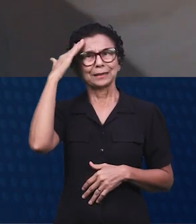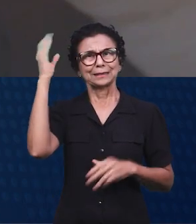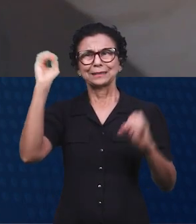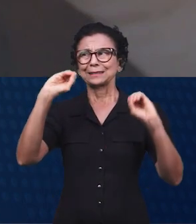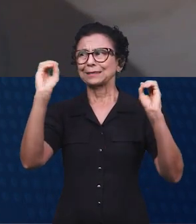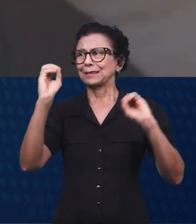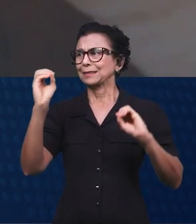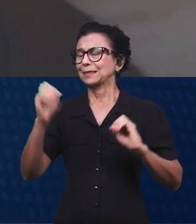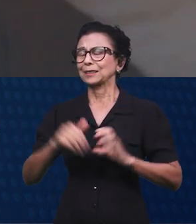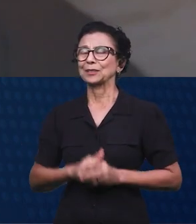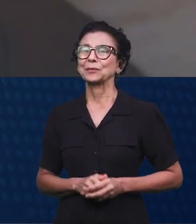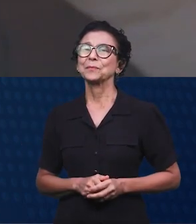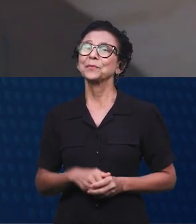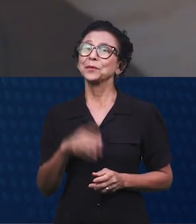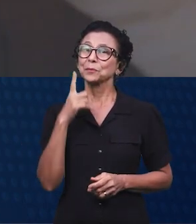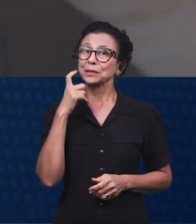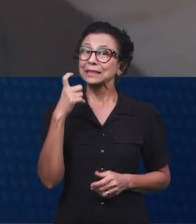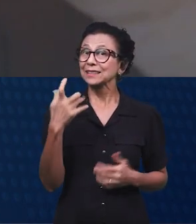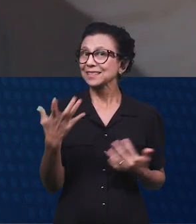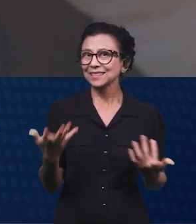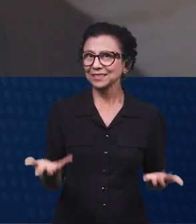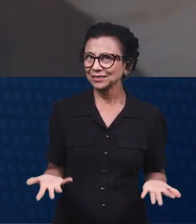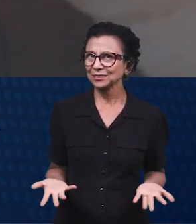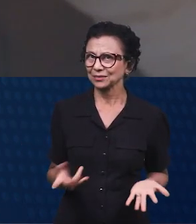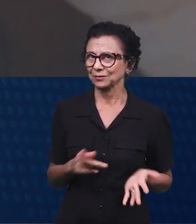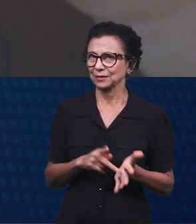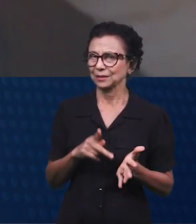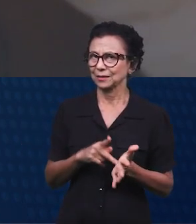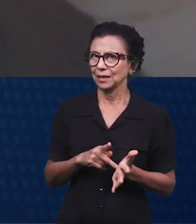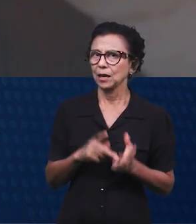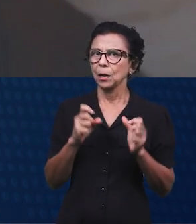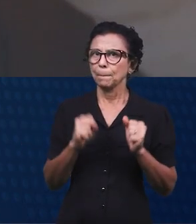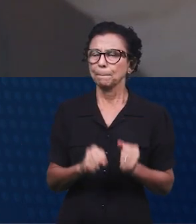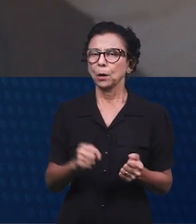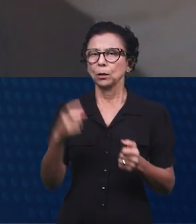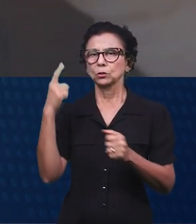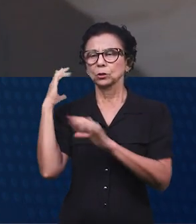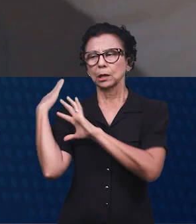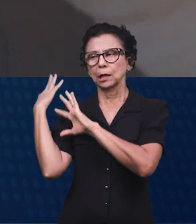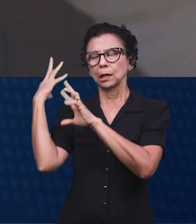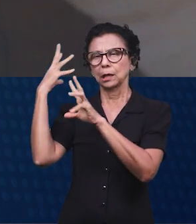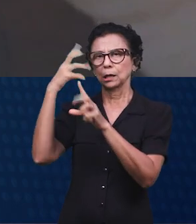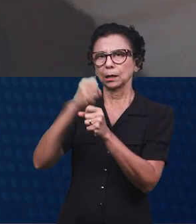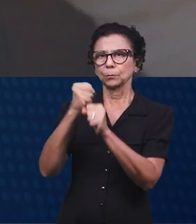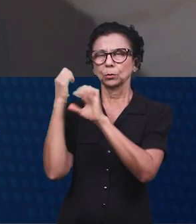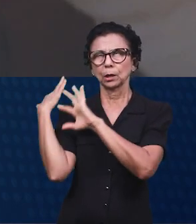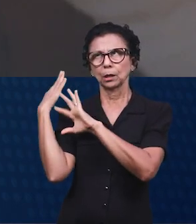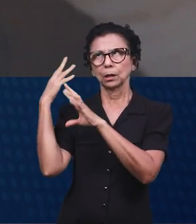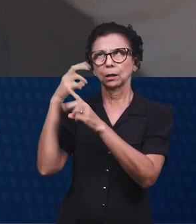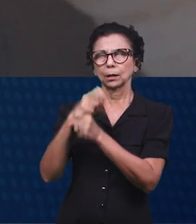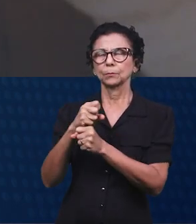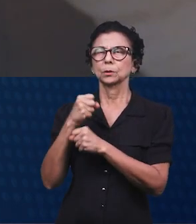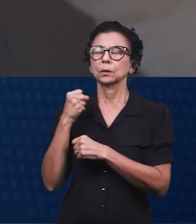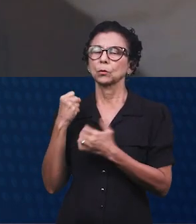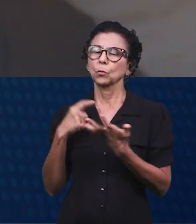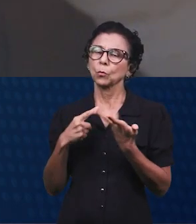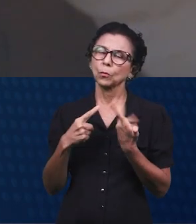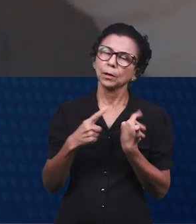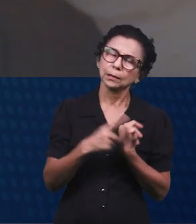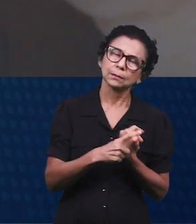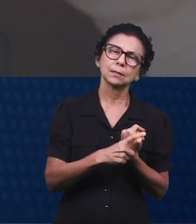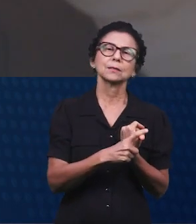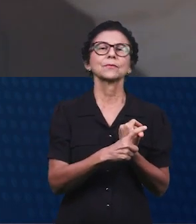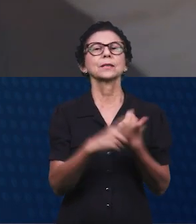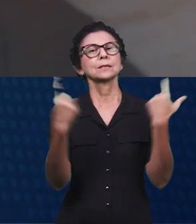Então, isso é algo muito interessante, né? Você pode revisar as aulas quantas vezes você achar que